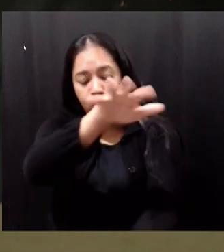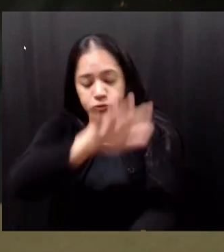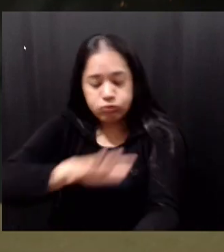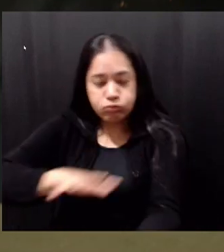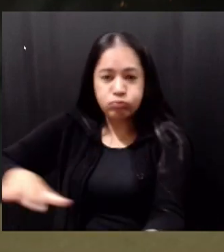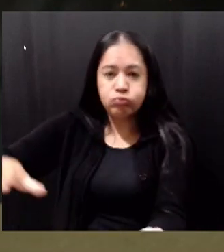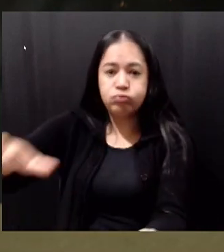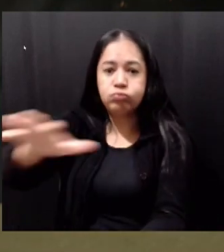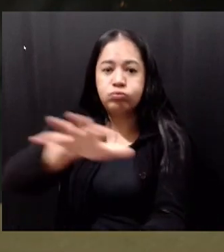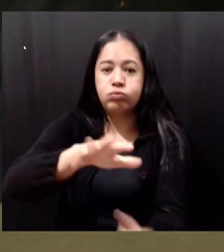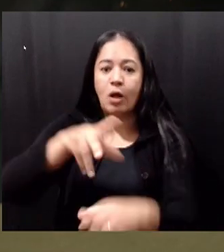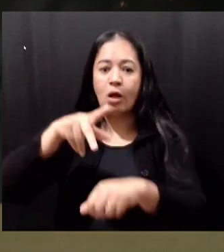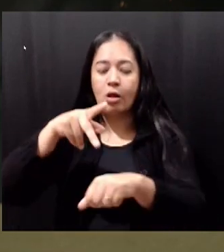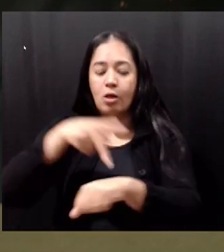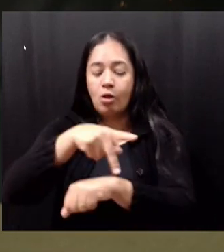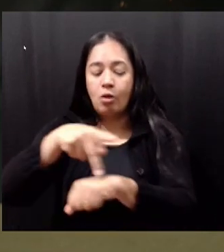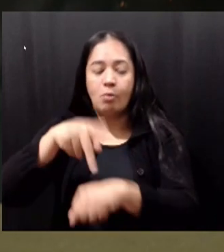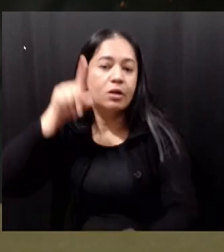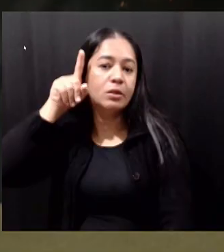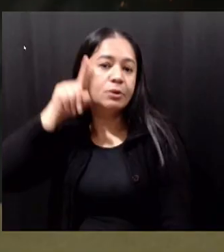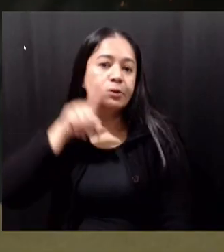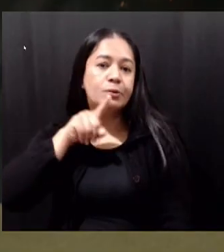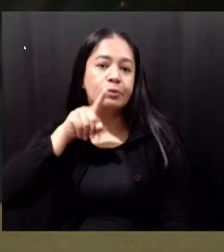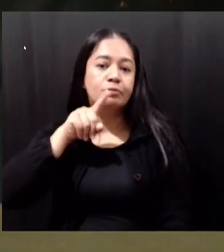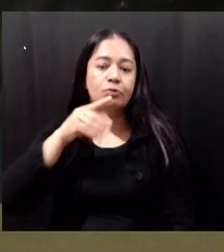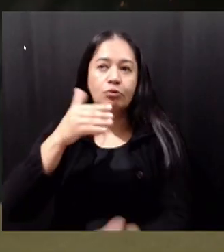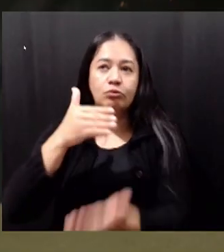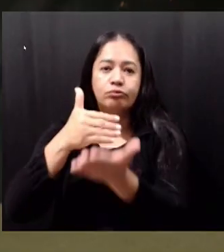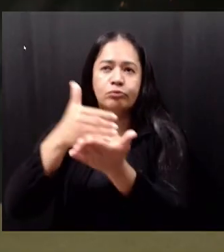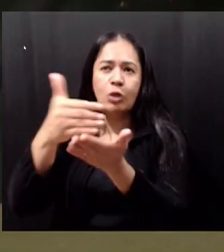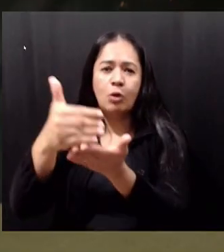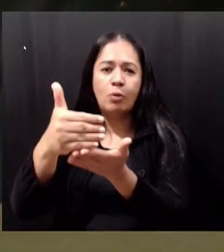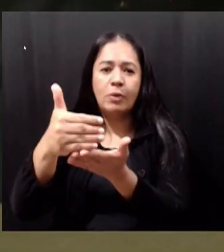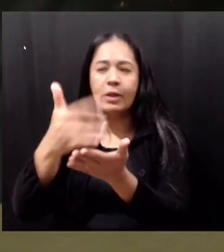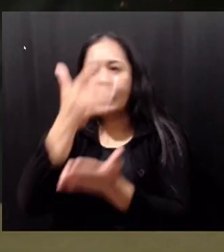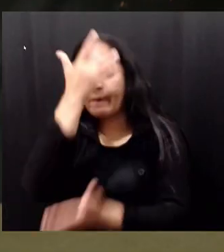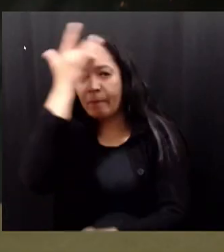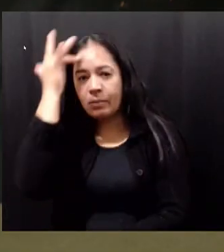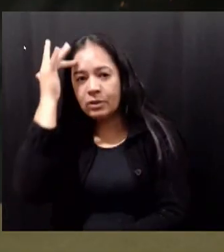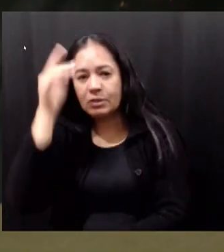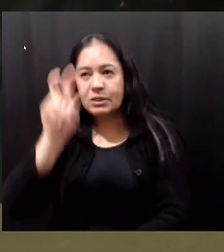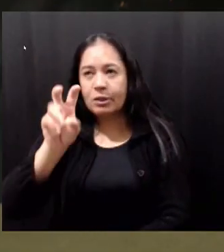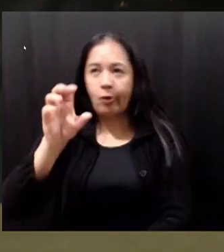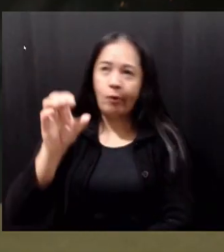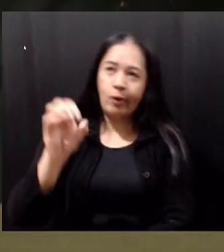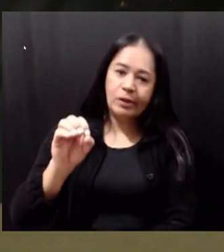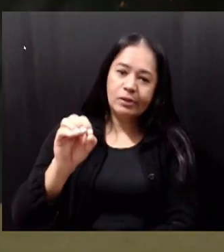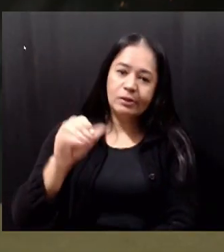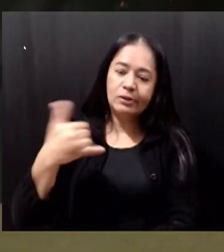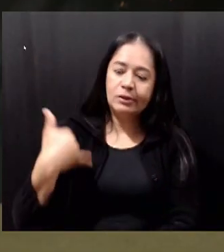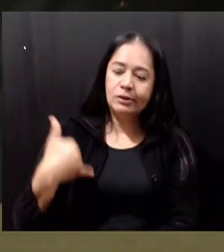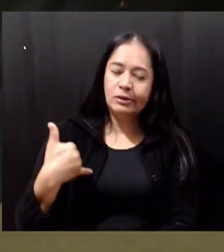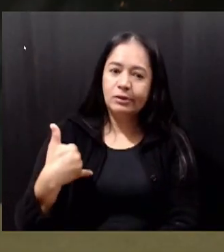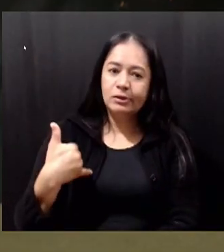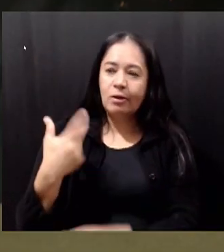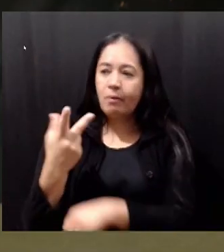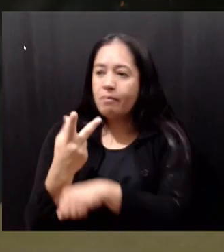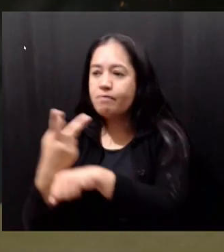Unidos, no início, né, eram pessoas 50, 60 a mais que estavam buscando